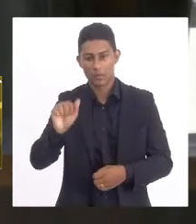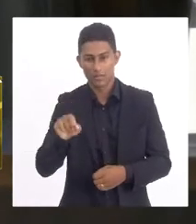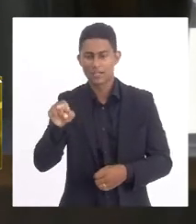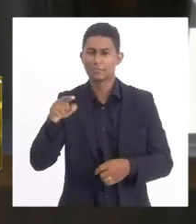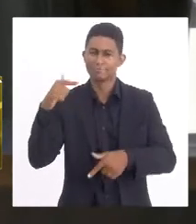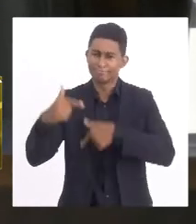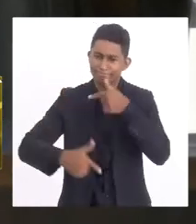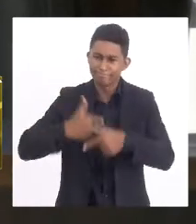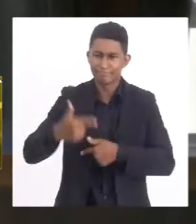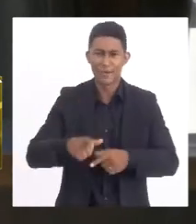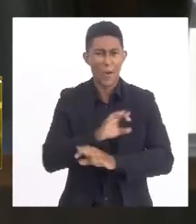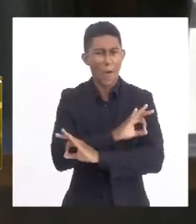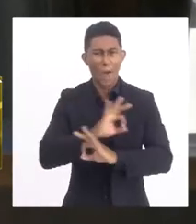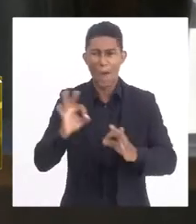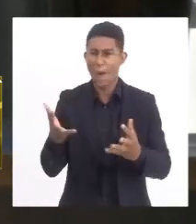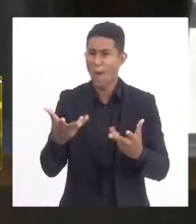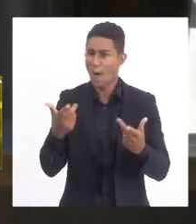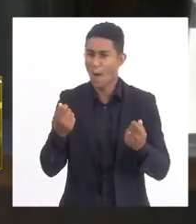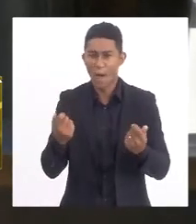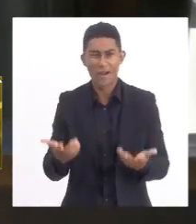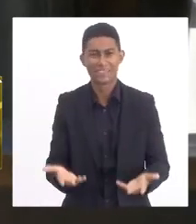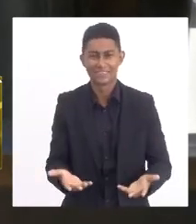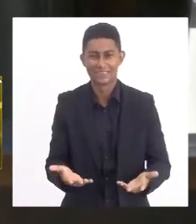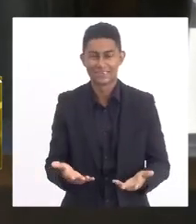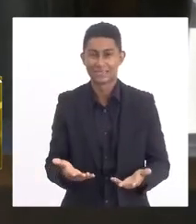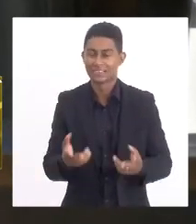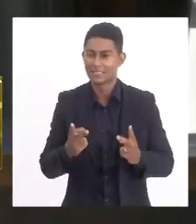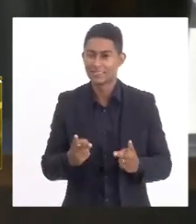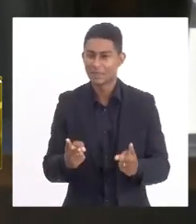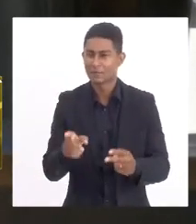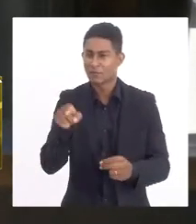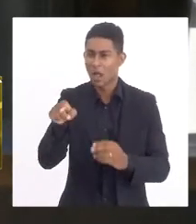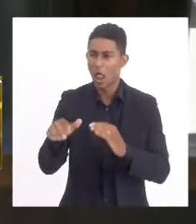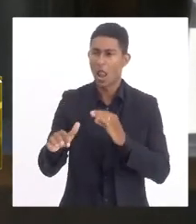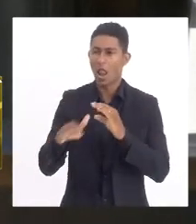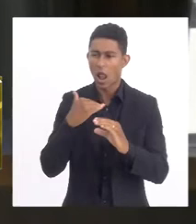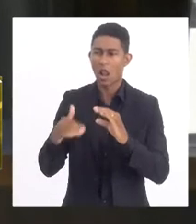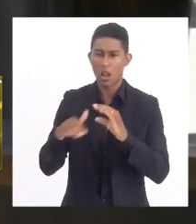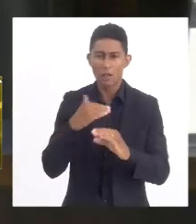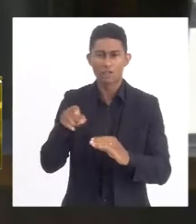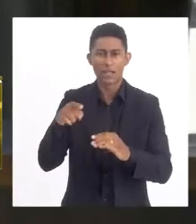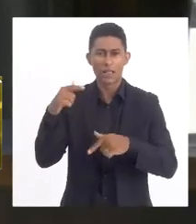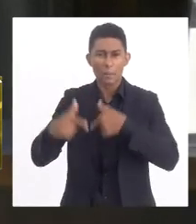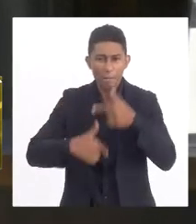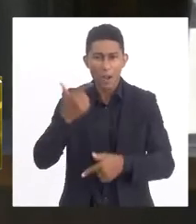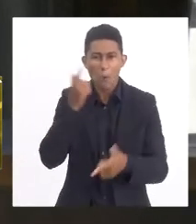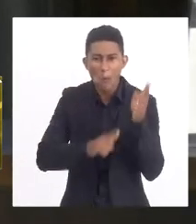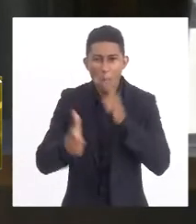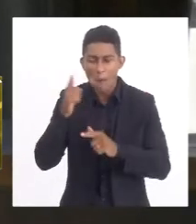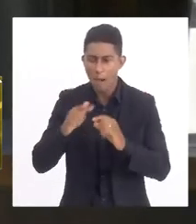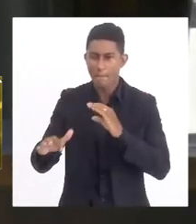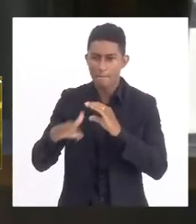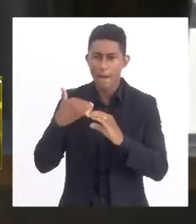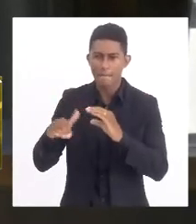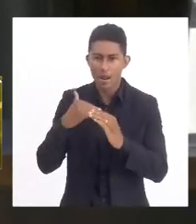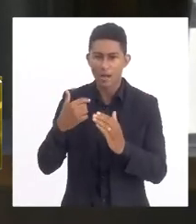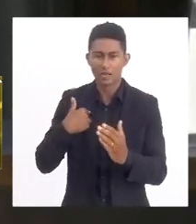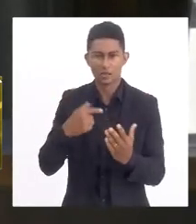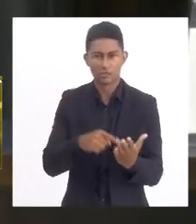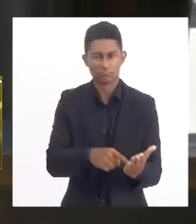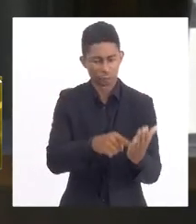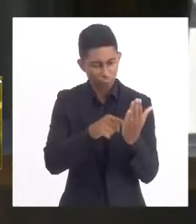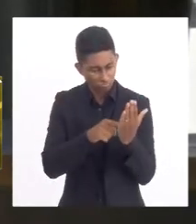Vanderson cada vez que você me manda as suas postagens lá a realização do que você faz que realmente você faz com amor